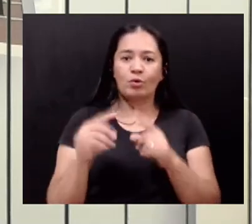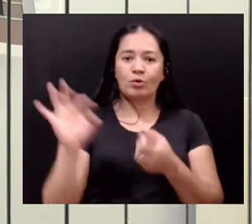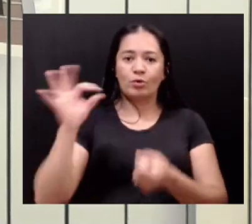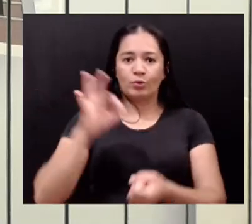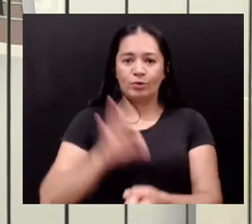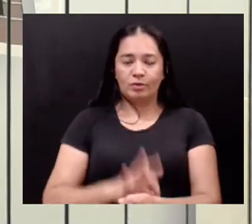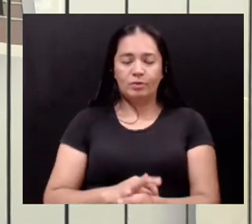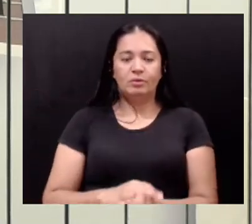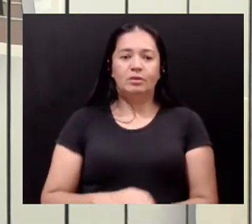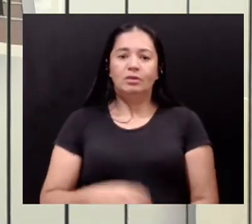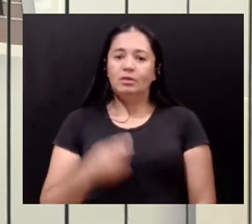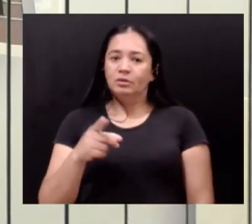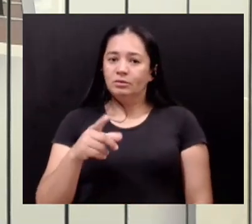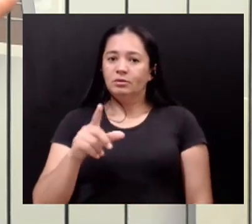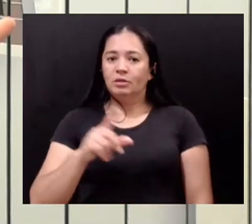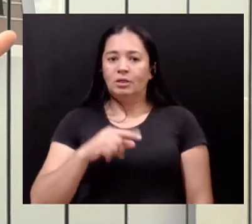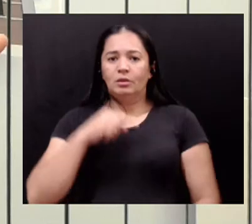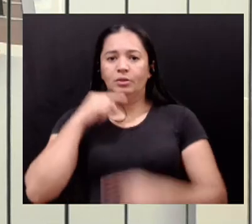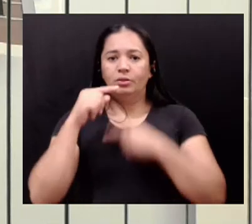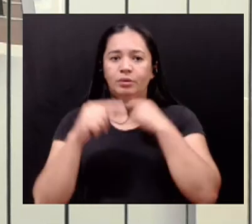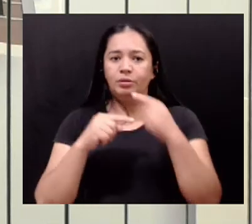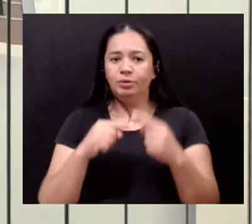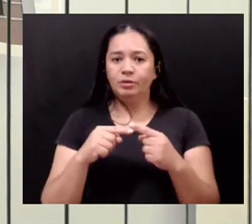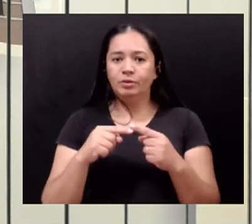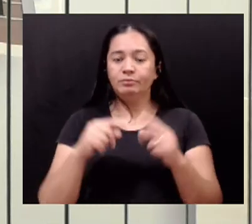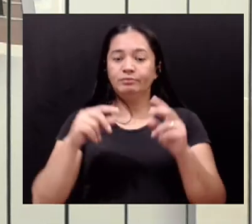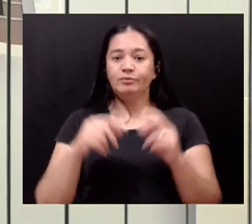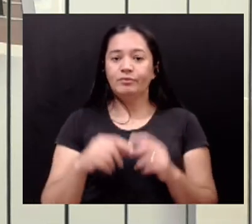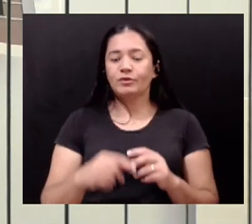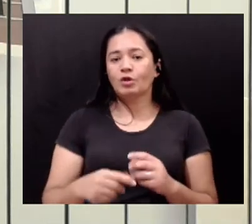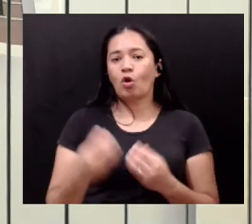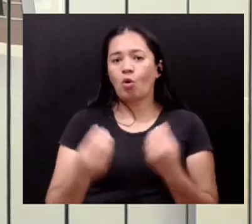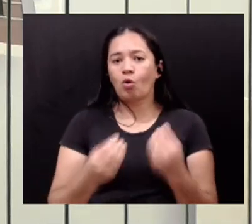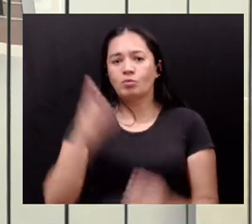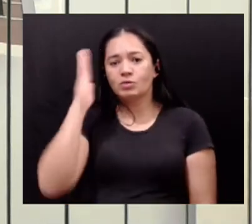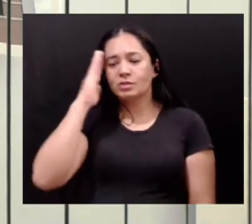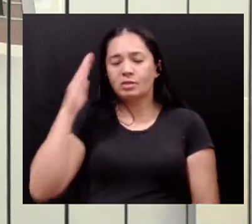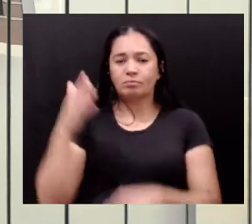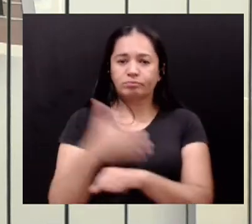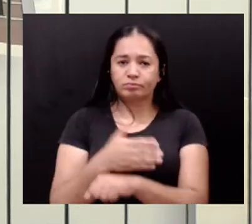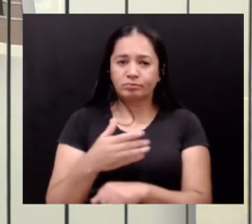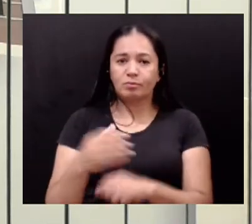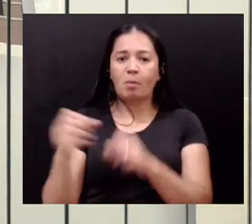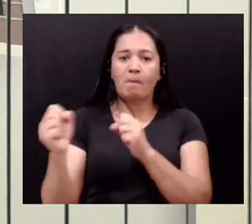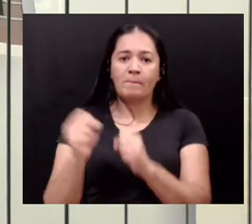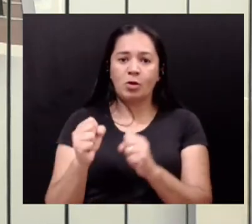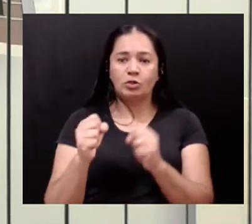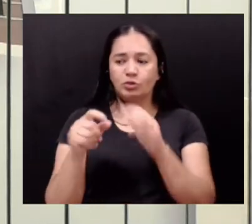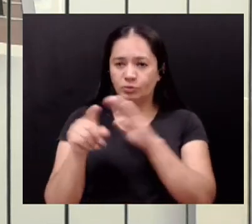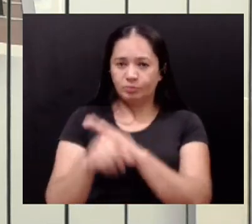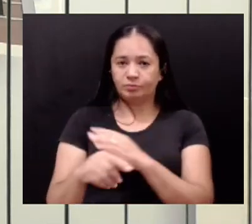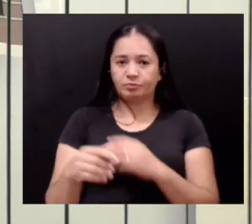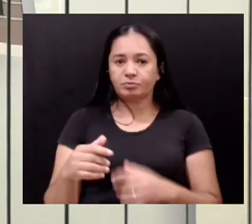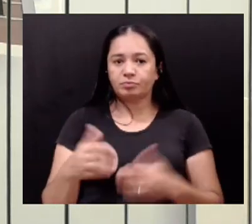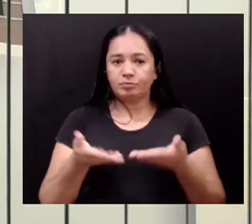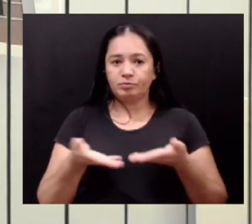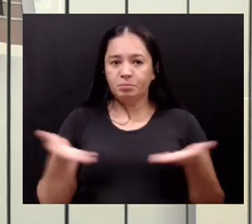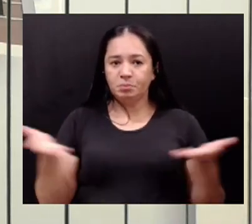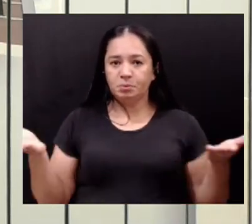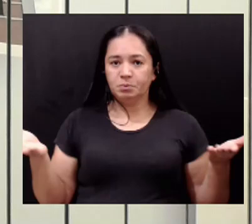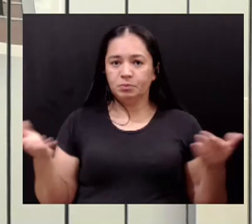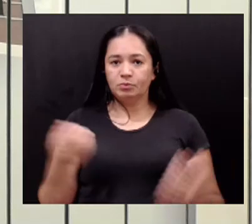tem alguma dúvida sobre a identidade dos participantes, pode esclarecer pelo telefone 156 de